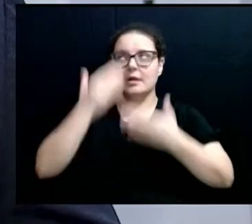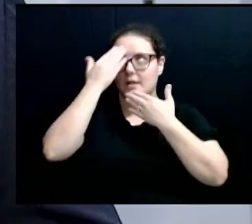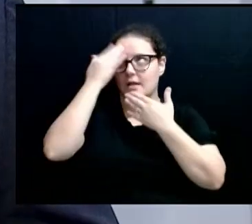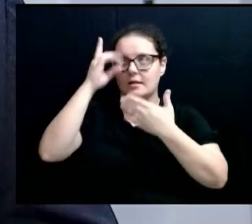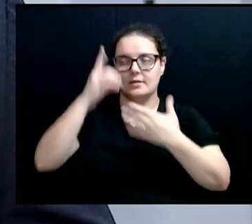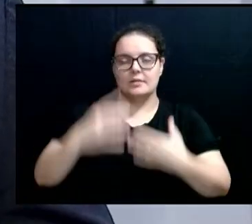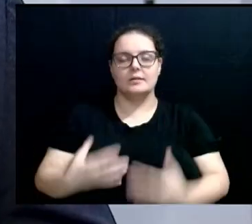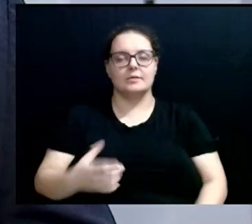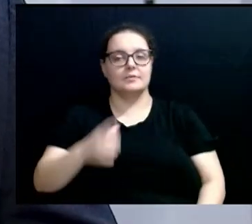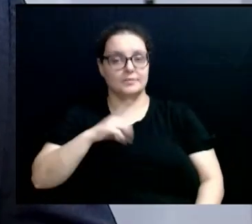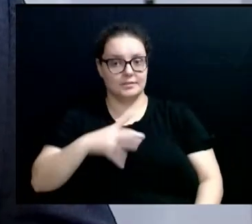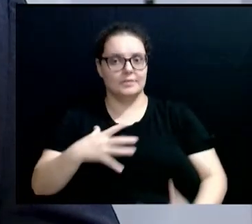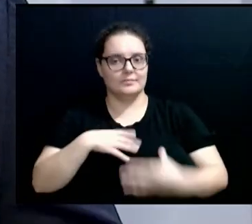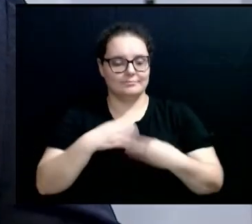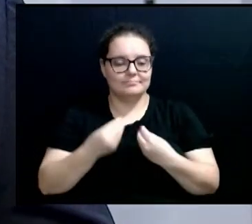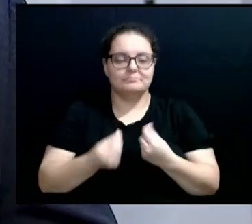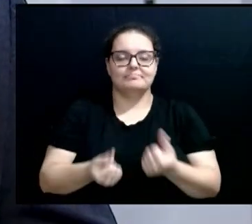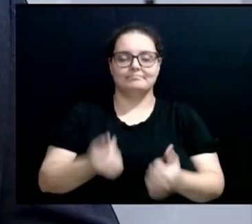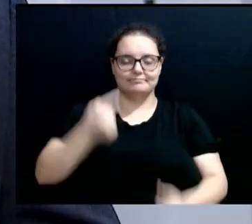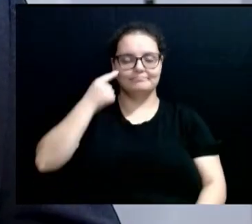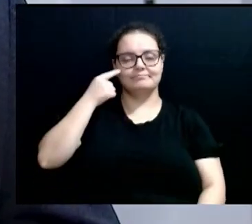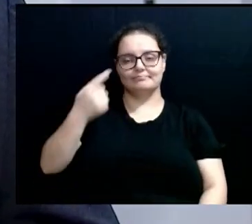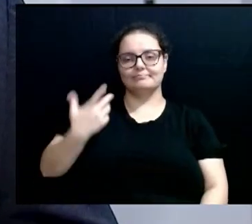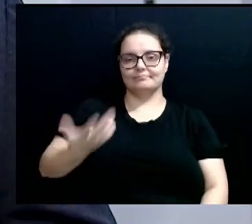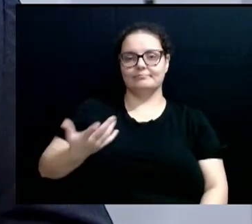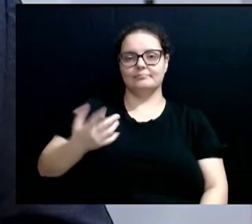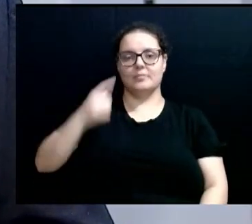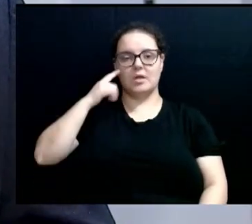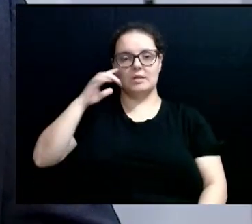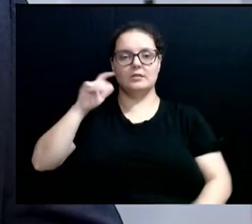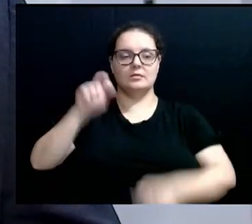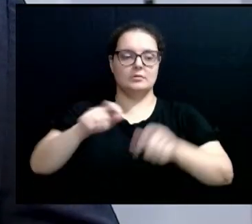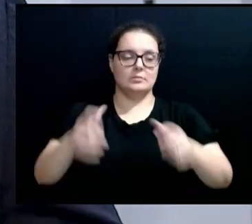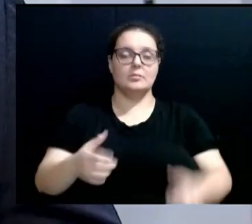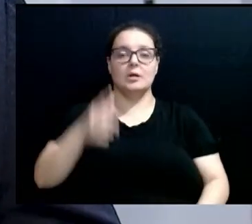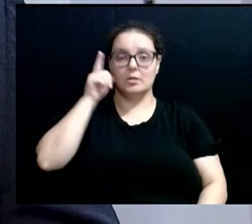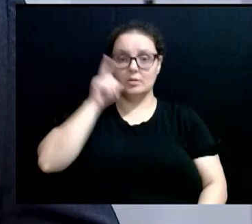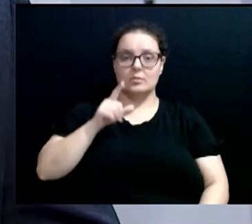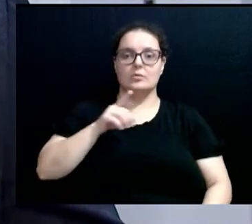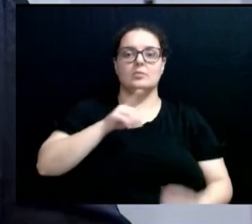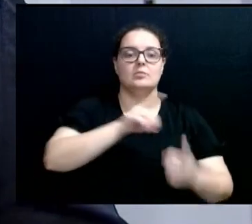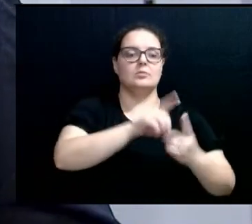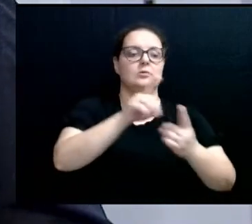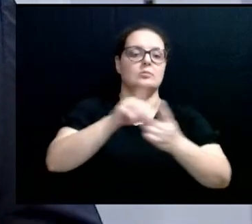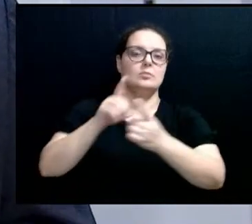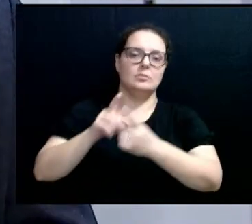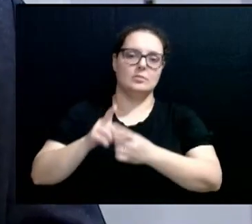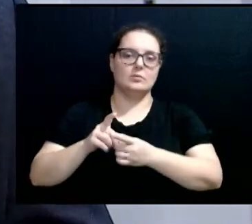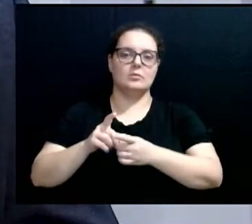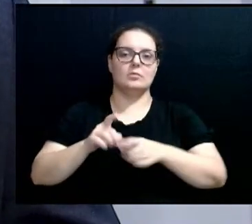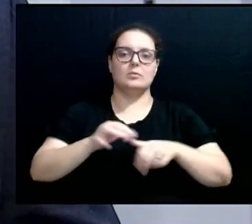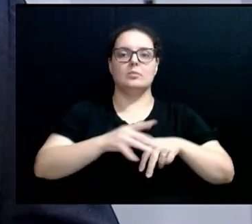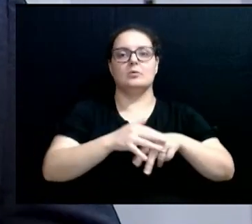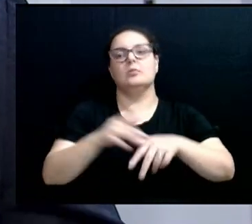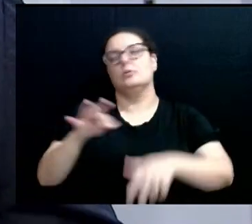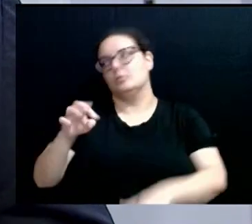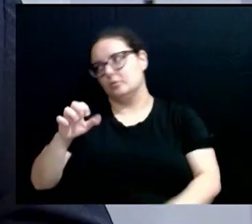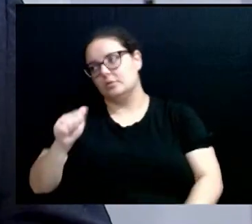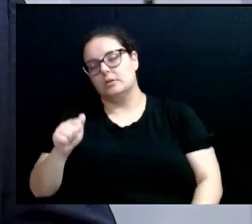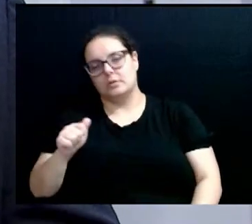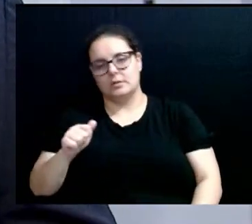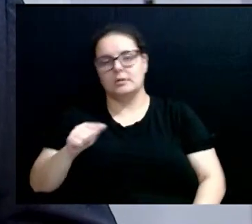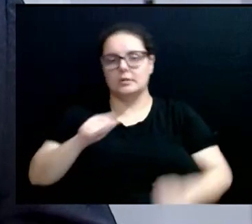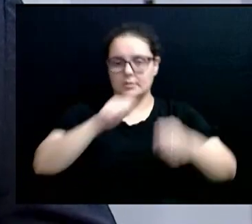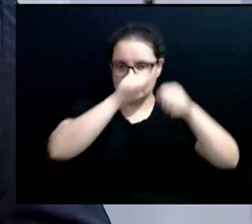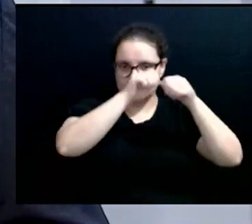tivemos a ideia de fazer esse projeto para que a gente consiga realmente alcançar os pacientes com TEA, o transtorno do espectro autista, para que